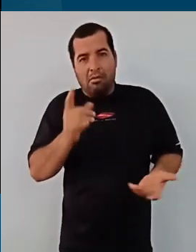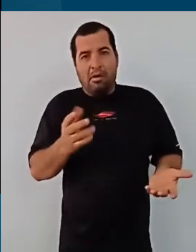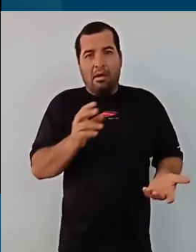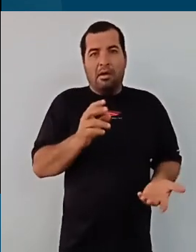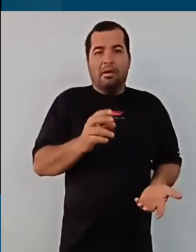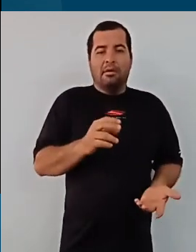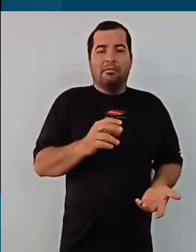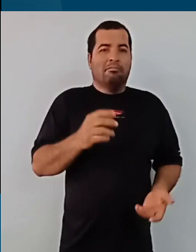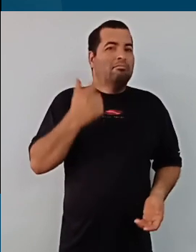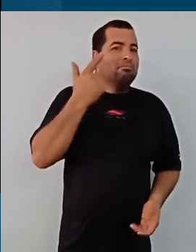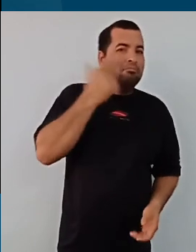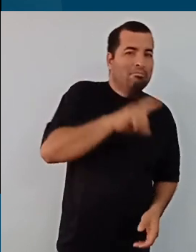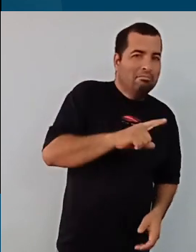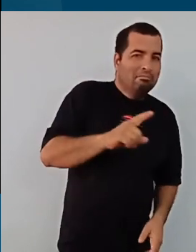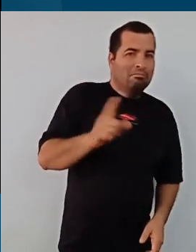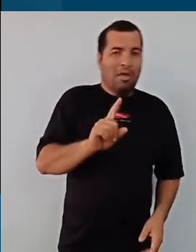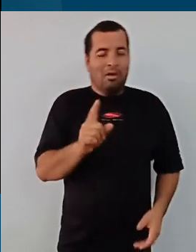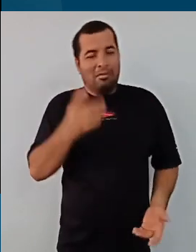eu acredito